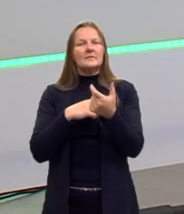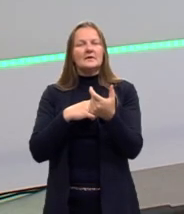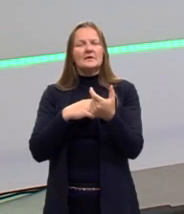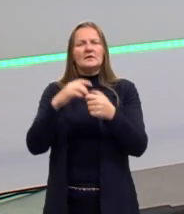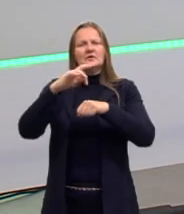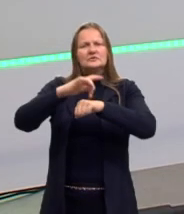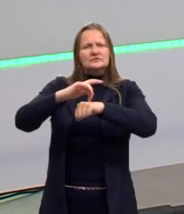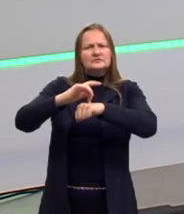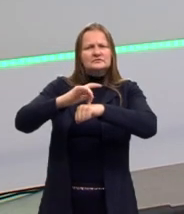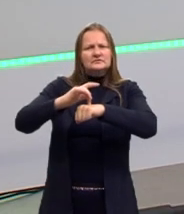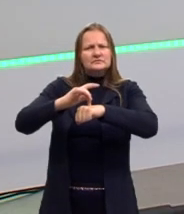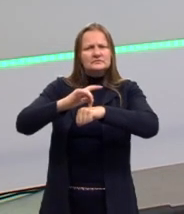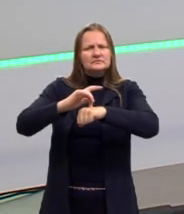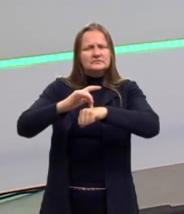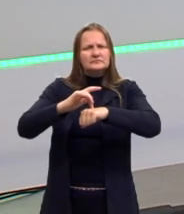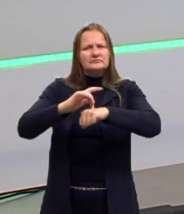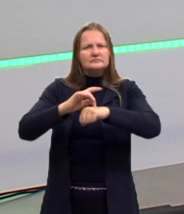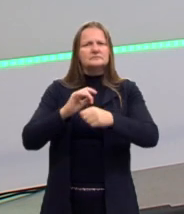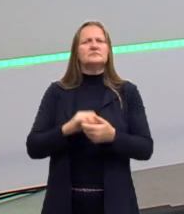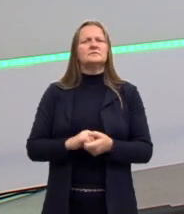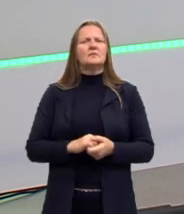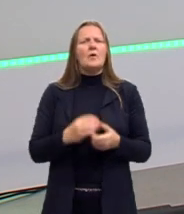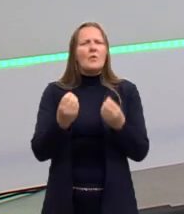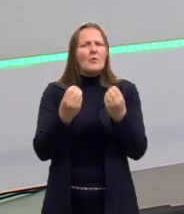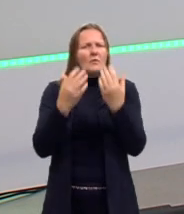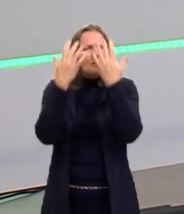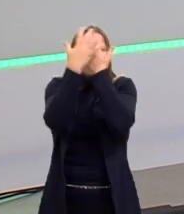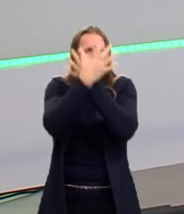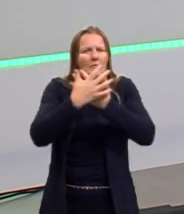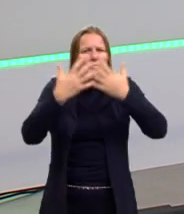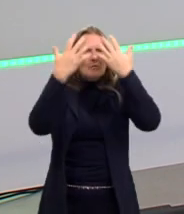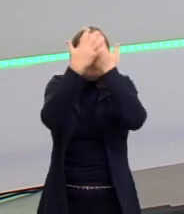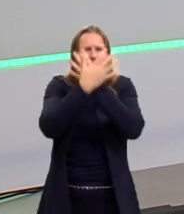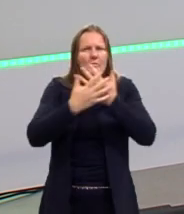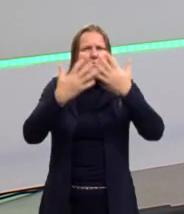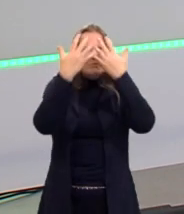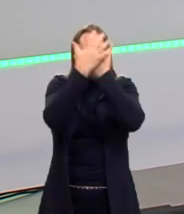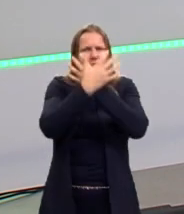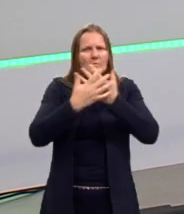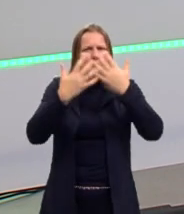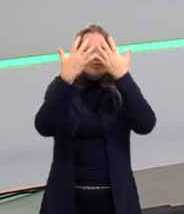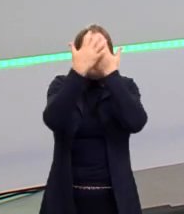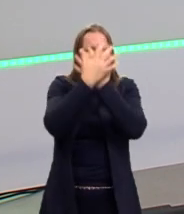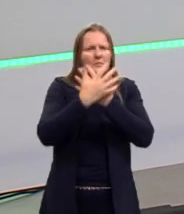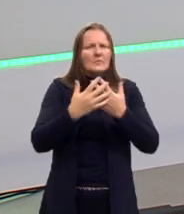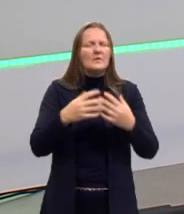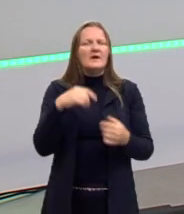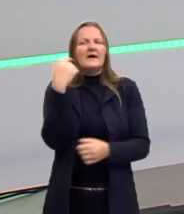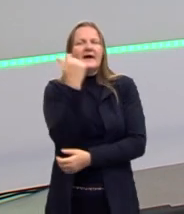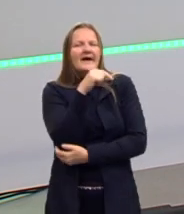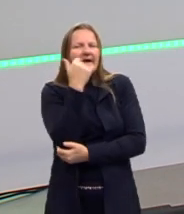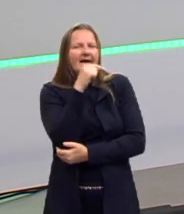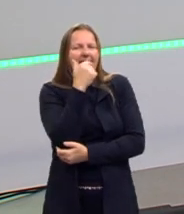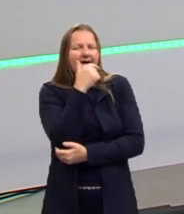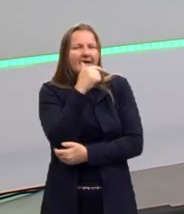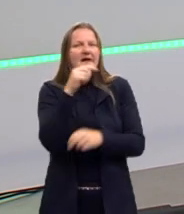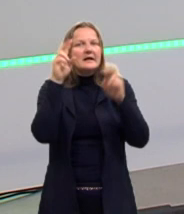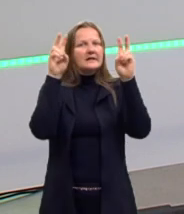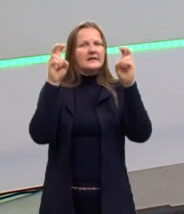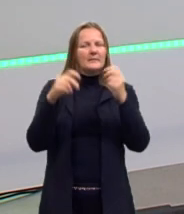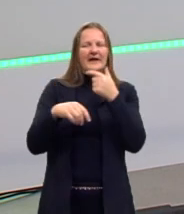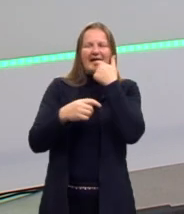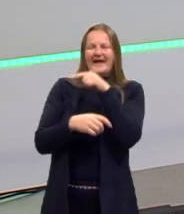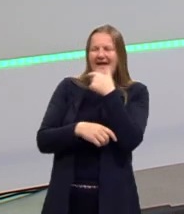com si mesmo que vai né camuflar tema sensíveis ou até fazer a gente rir sistema sensíveis